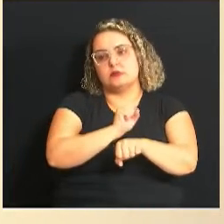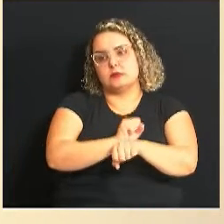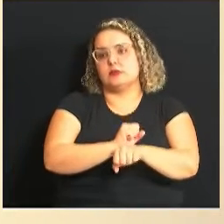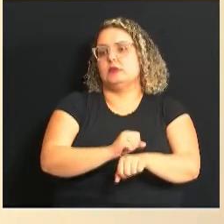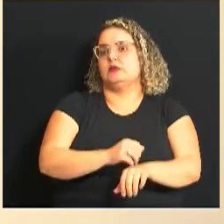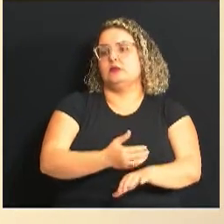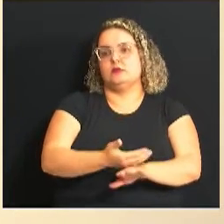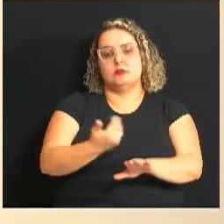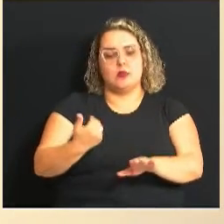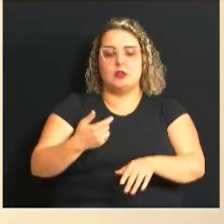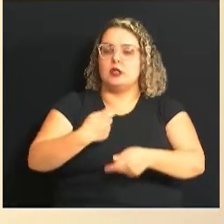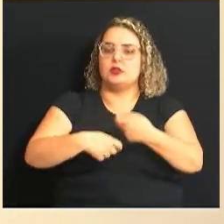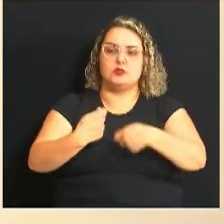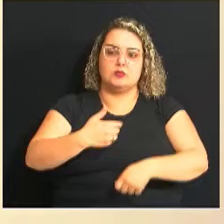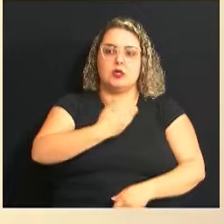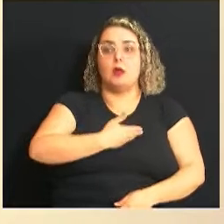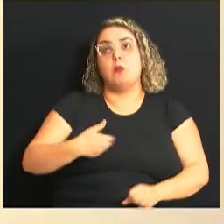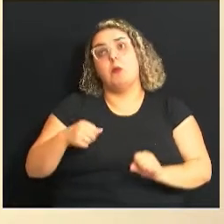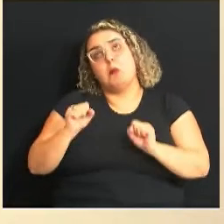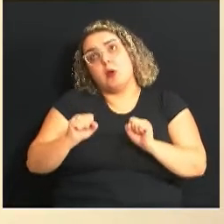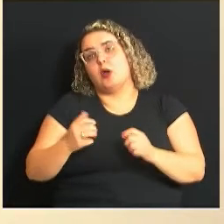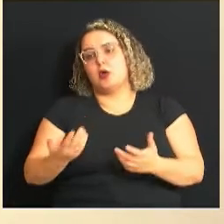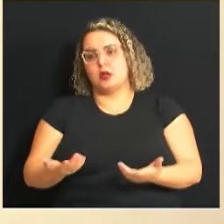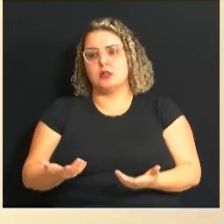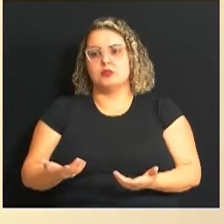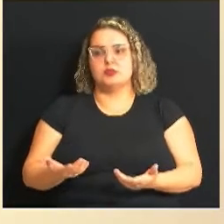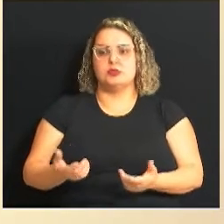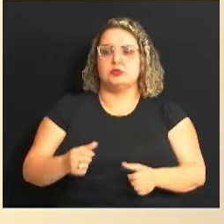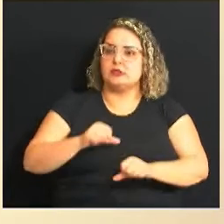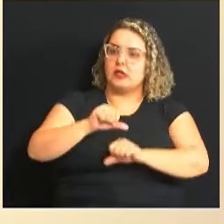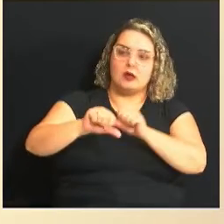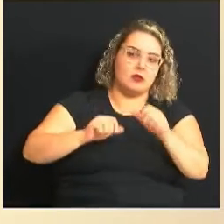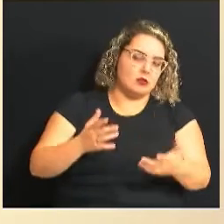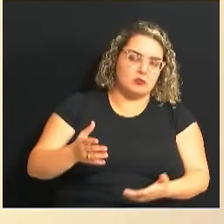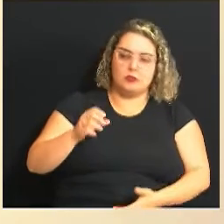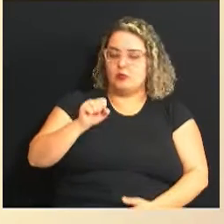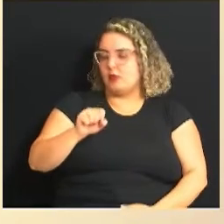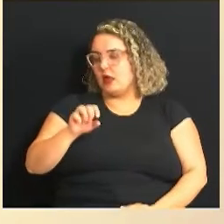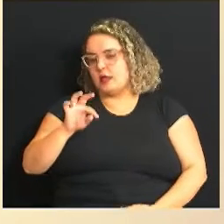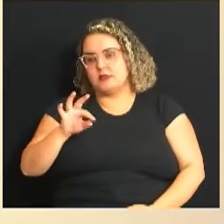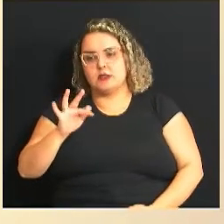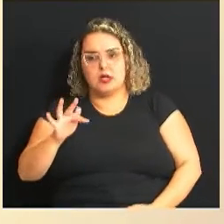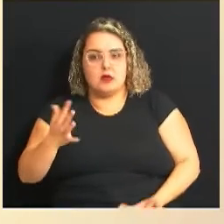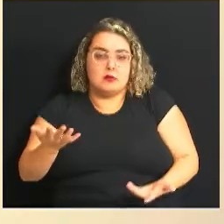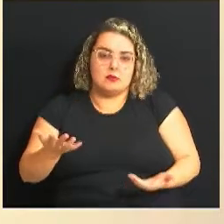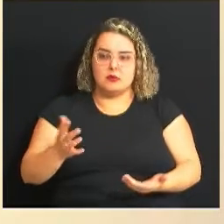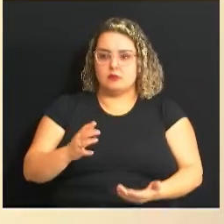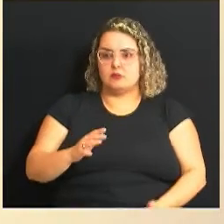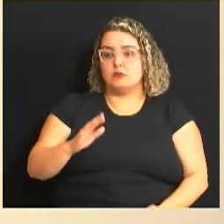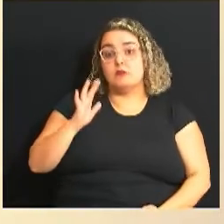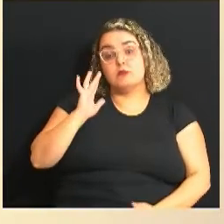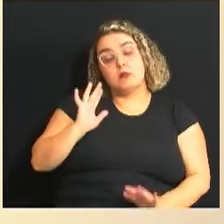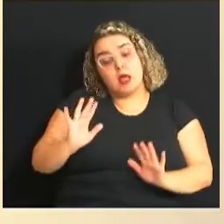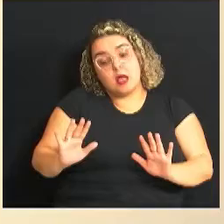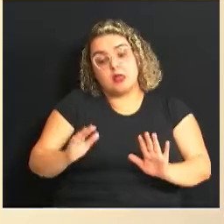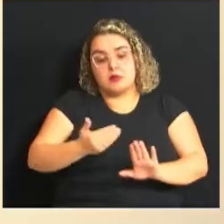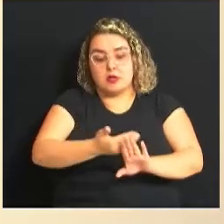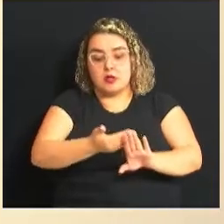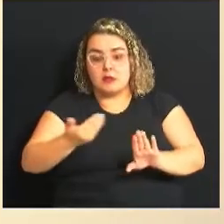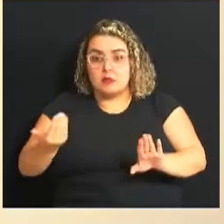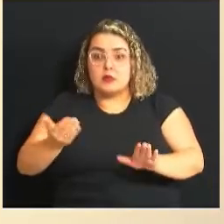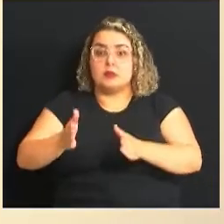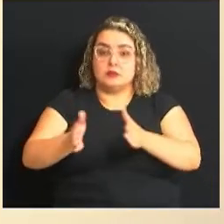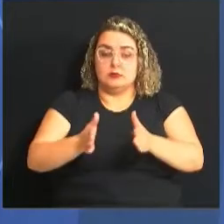administração pública. Pode ser que seja revertido lá no STF ou alguma coisa assim, mas ele fica afastado por esse